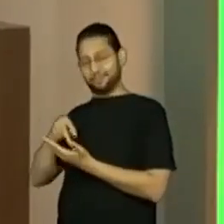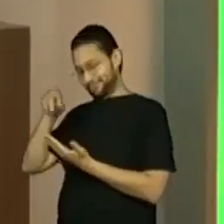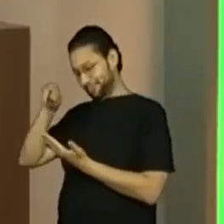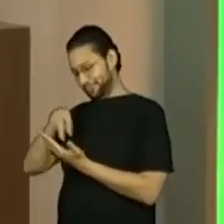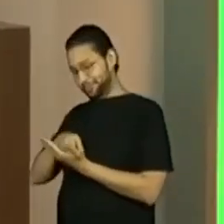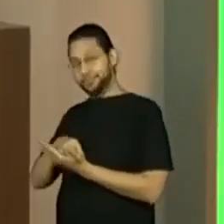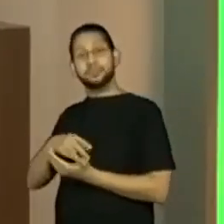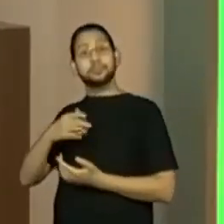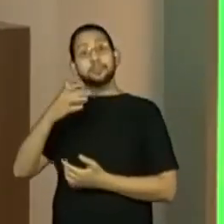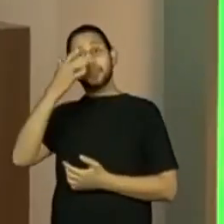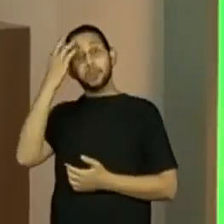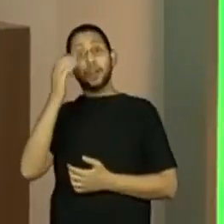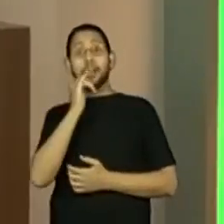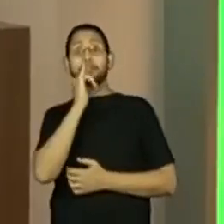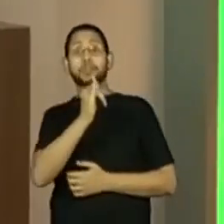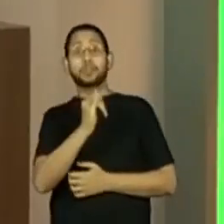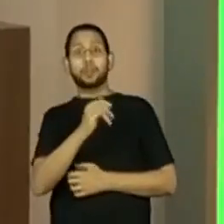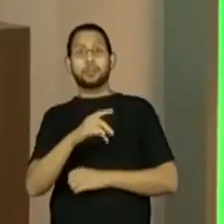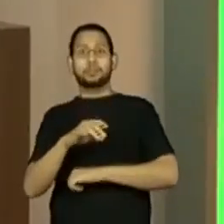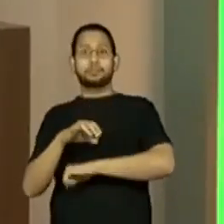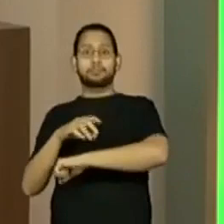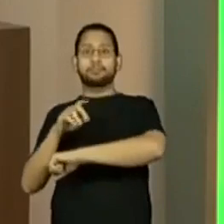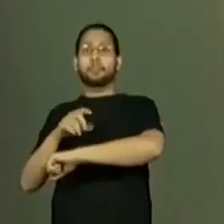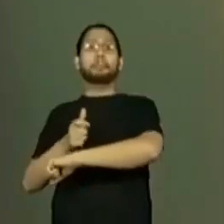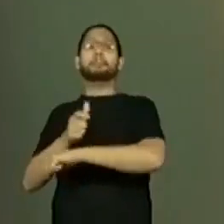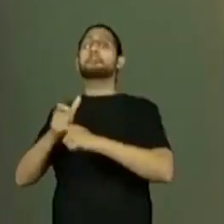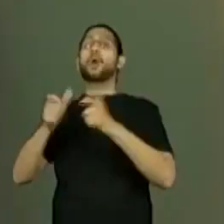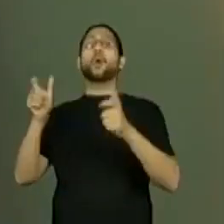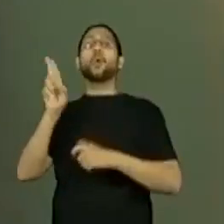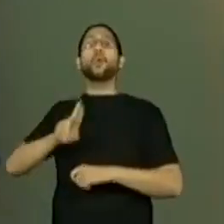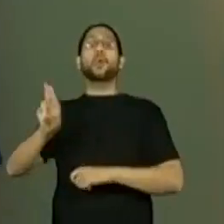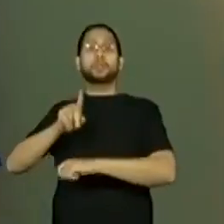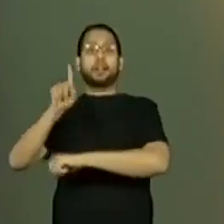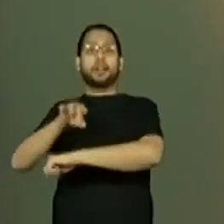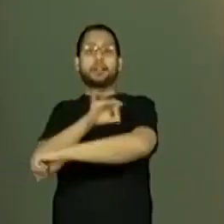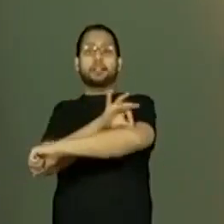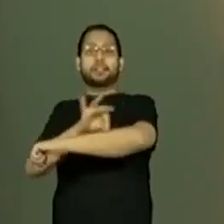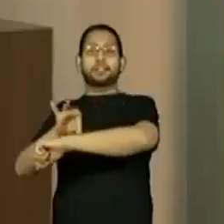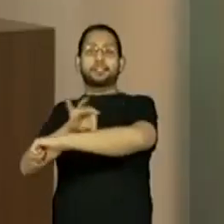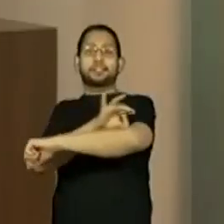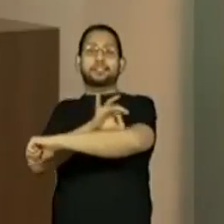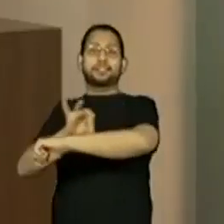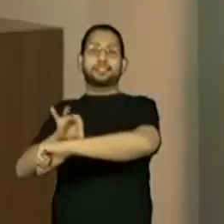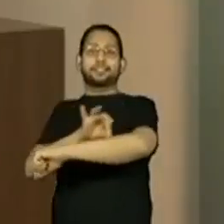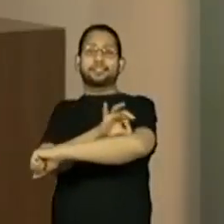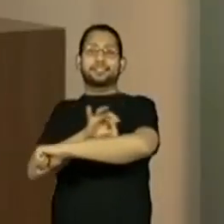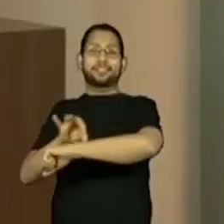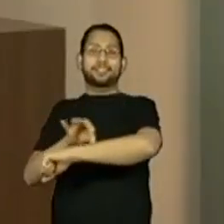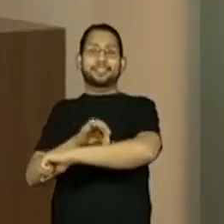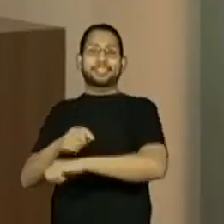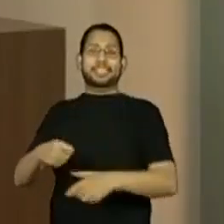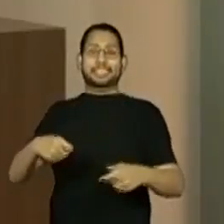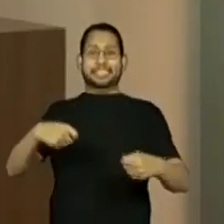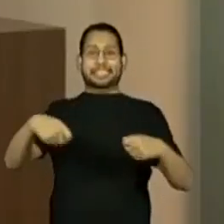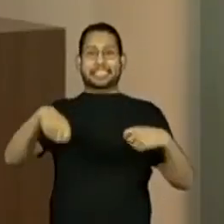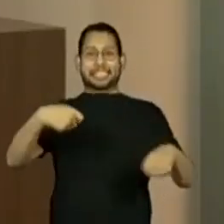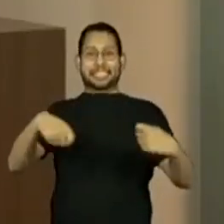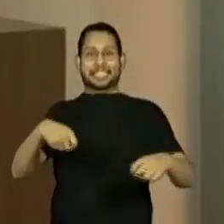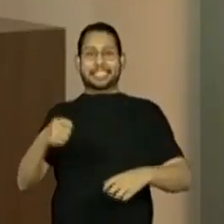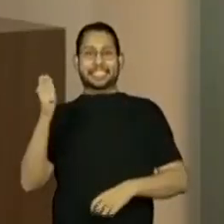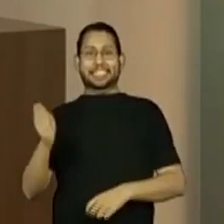Ó, já tem gente lembrando da régua. Eu acho que esse é o mais famoso, né, entre eles. Qual